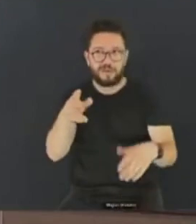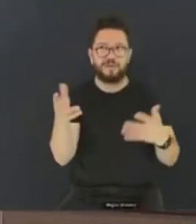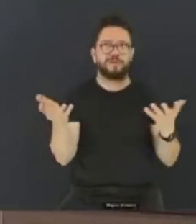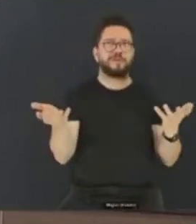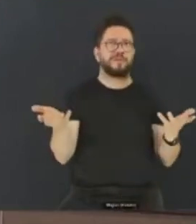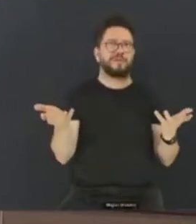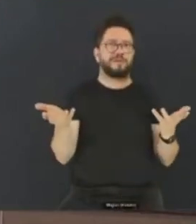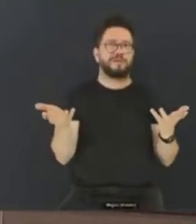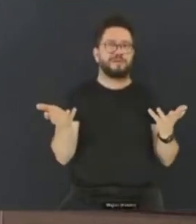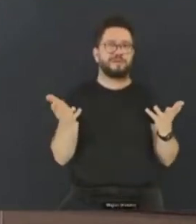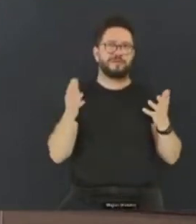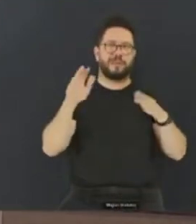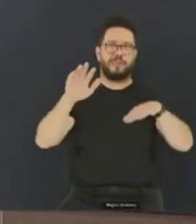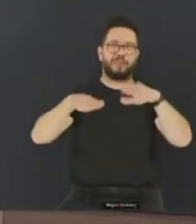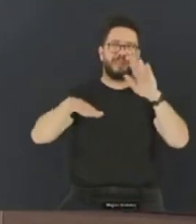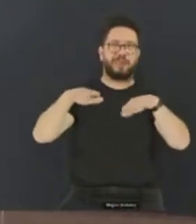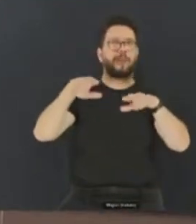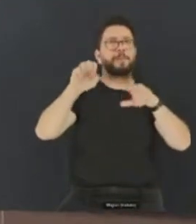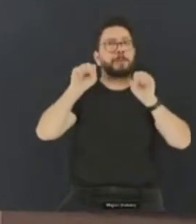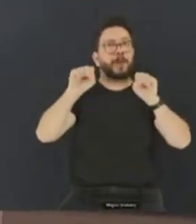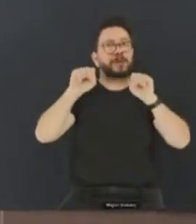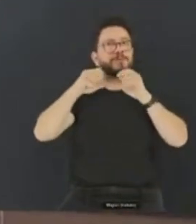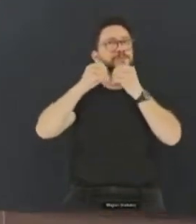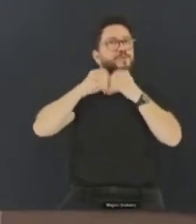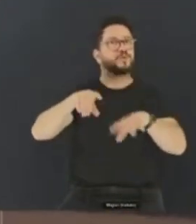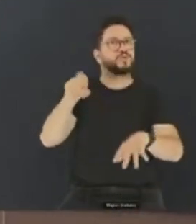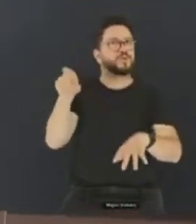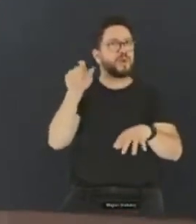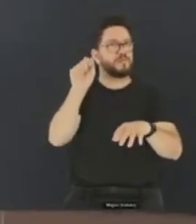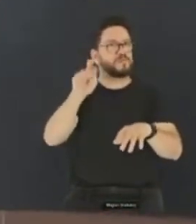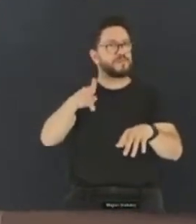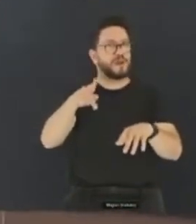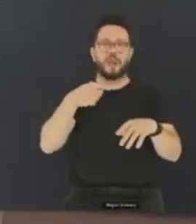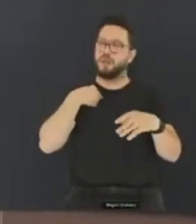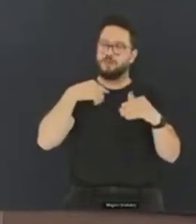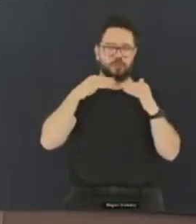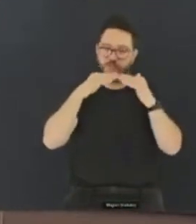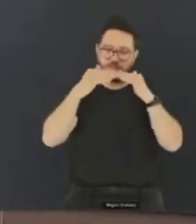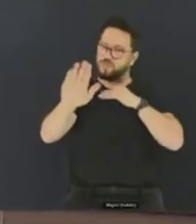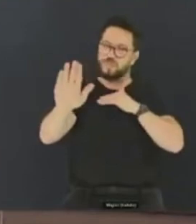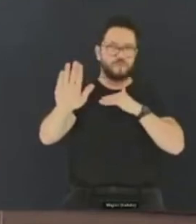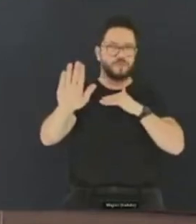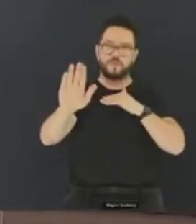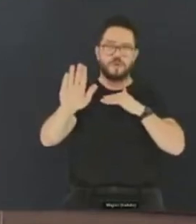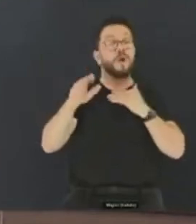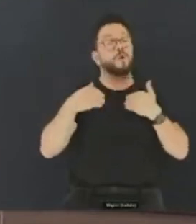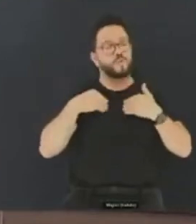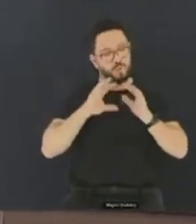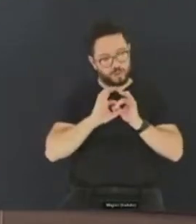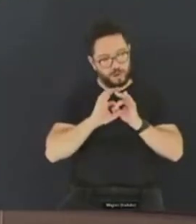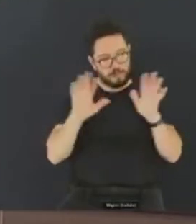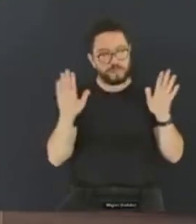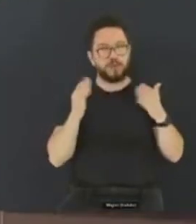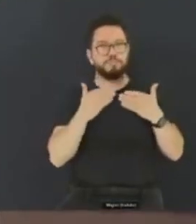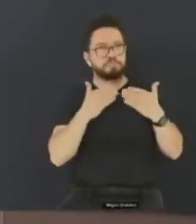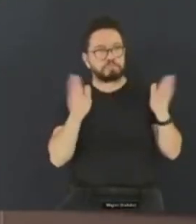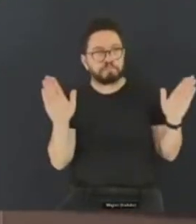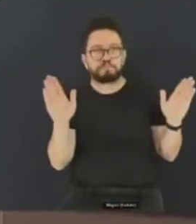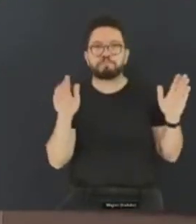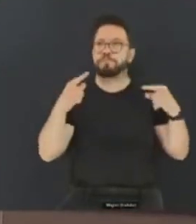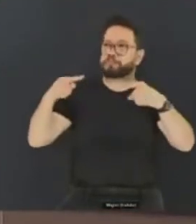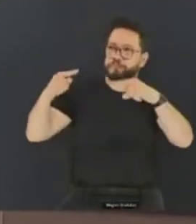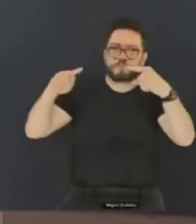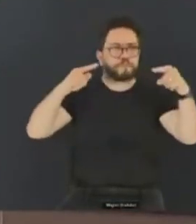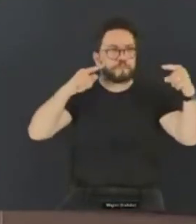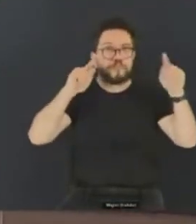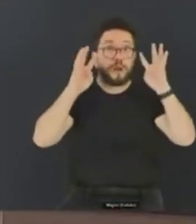eu não vou concordar com isso de forma alguma. Estou aberto à discussão, atento ao debate.